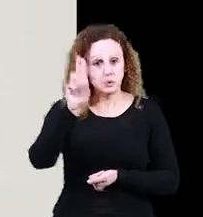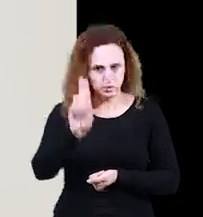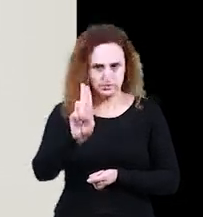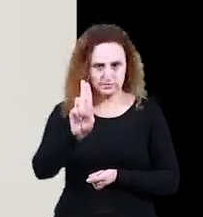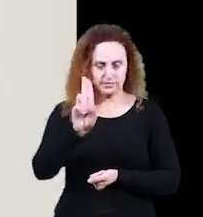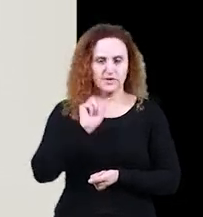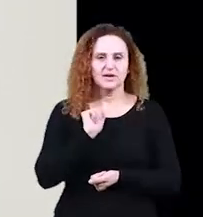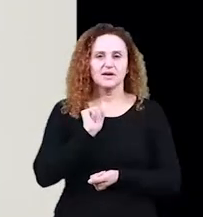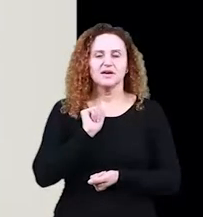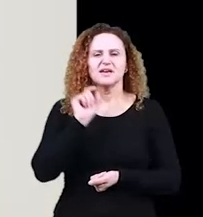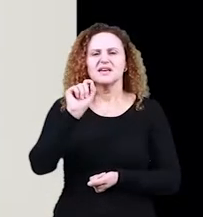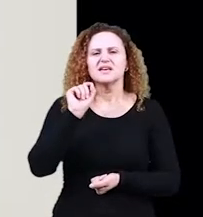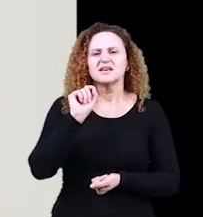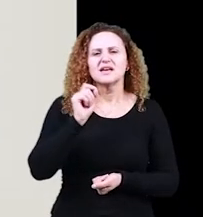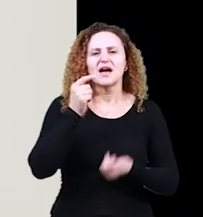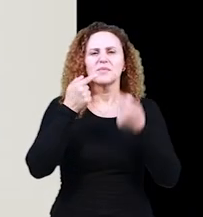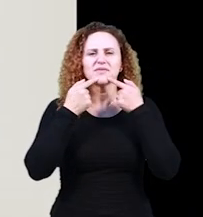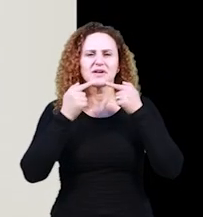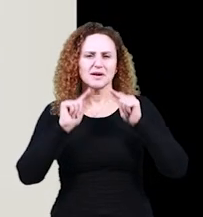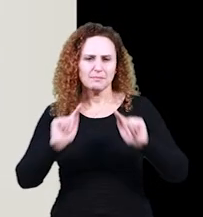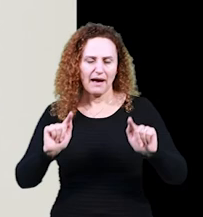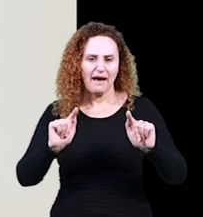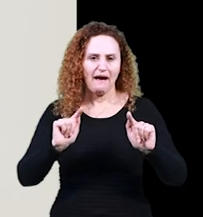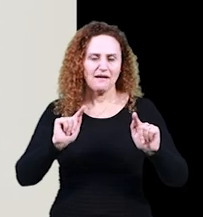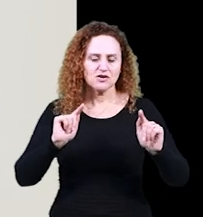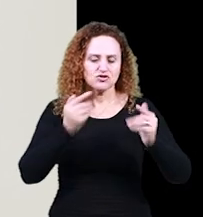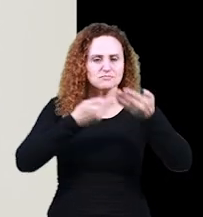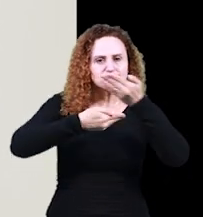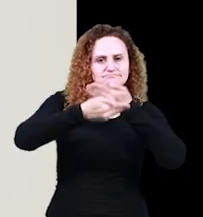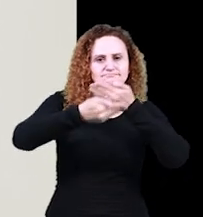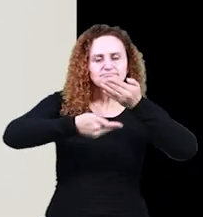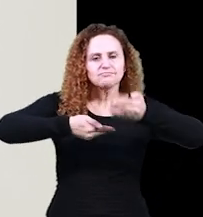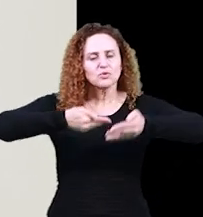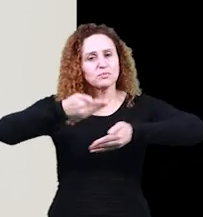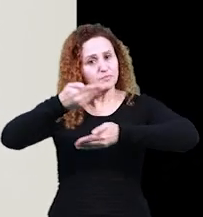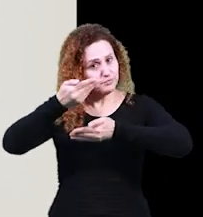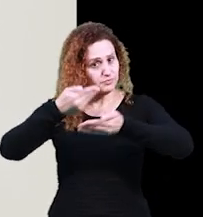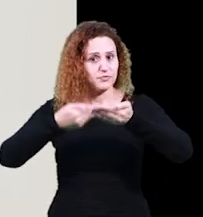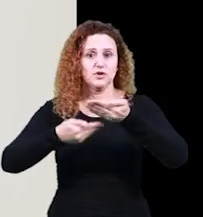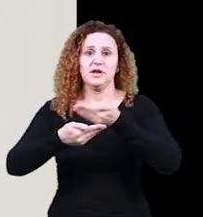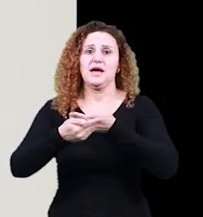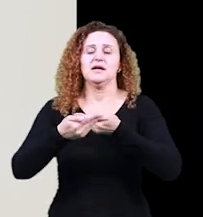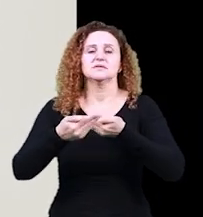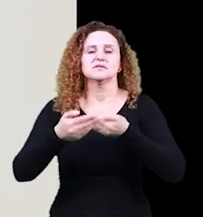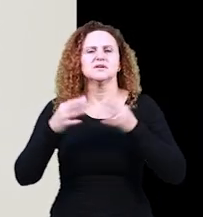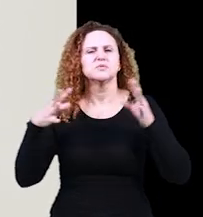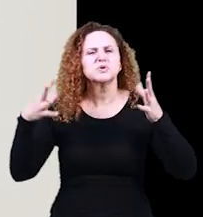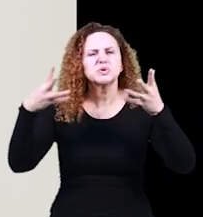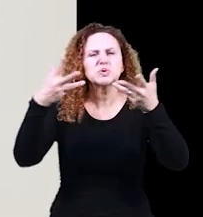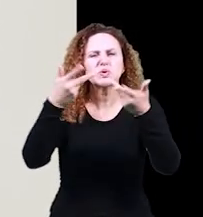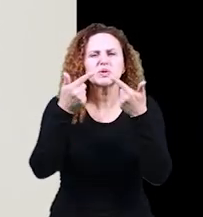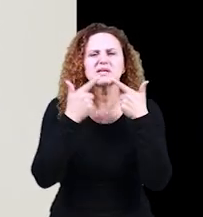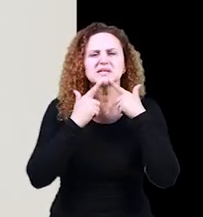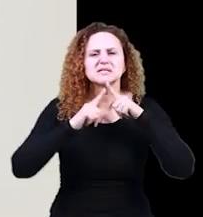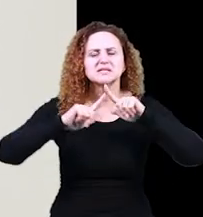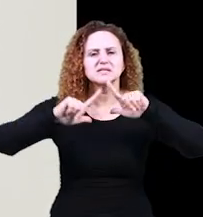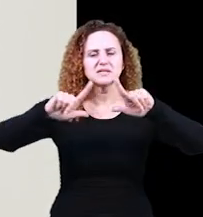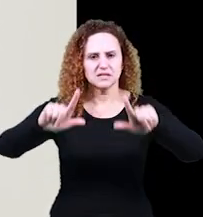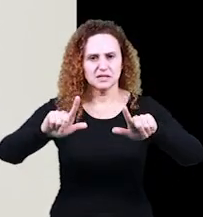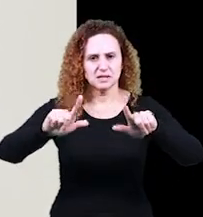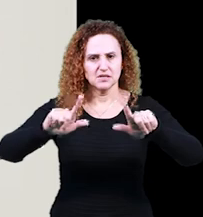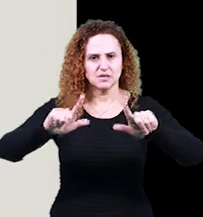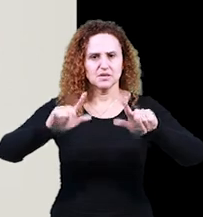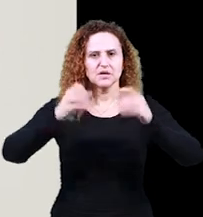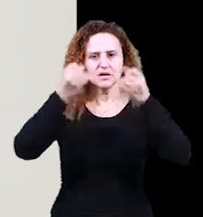de propriedades gramaticais comuns compartilhadas por todas as línguas naturais bem como as diferenças previsíveis que